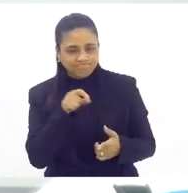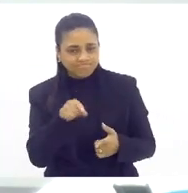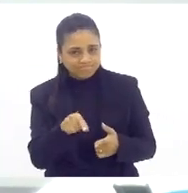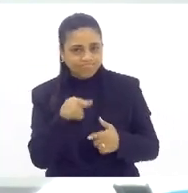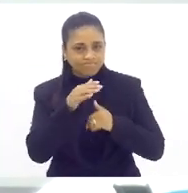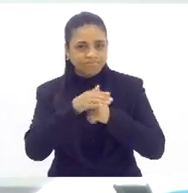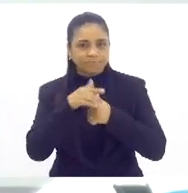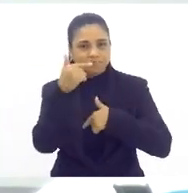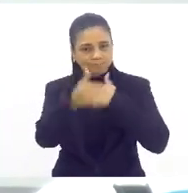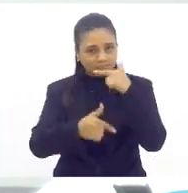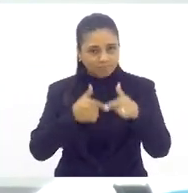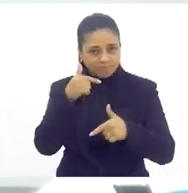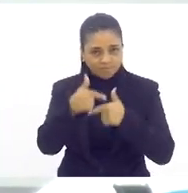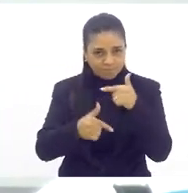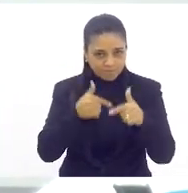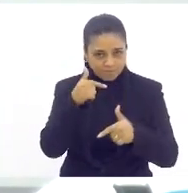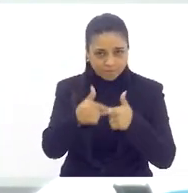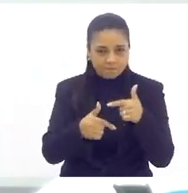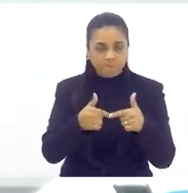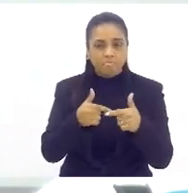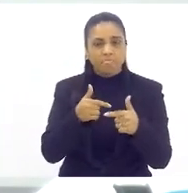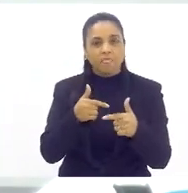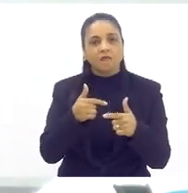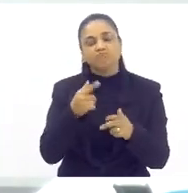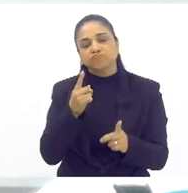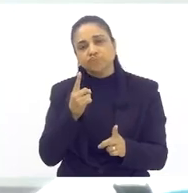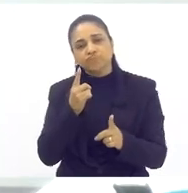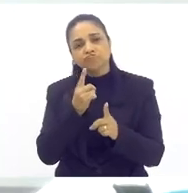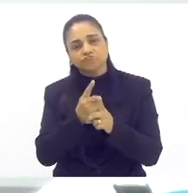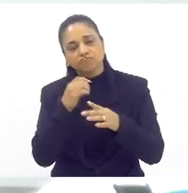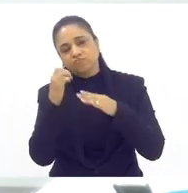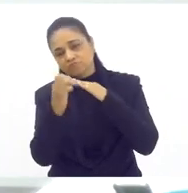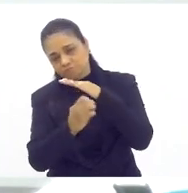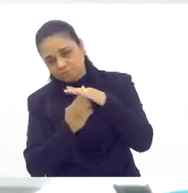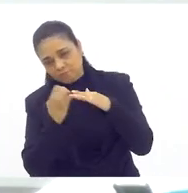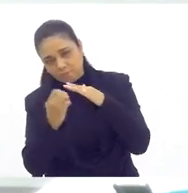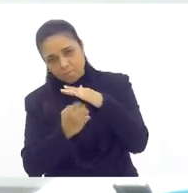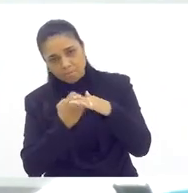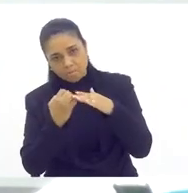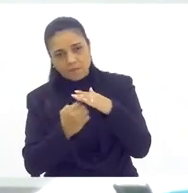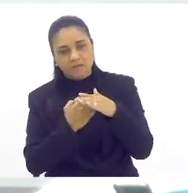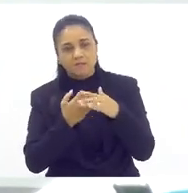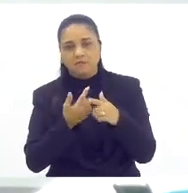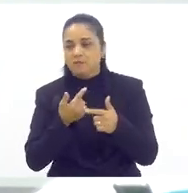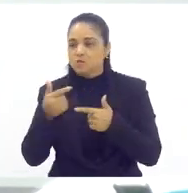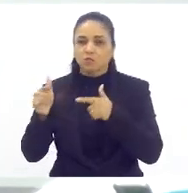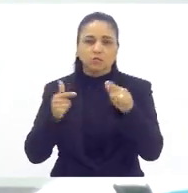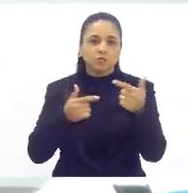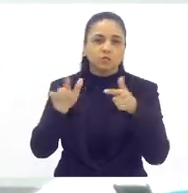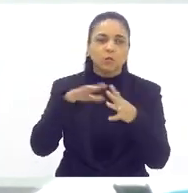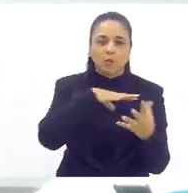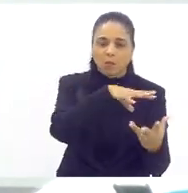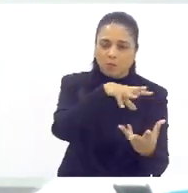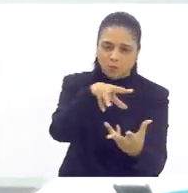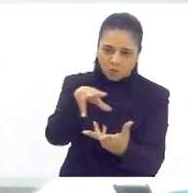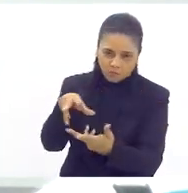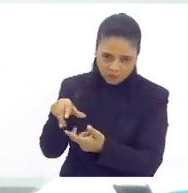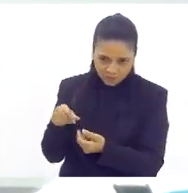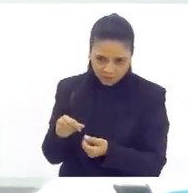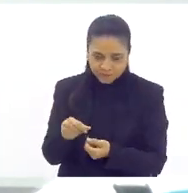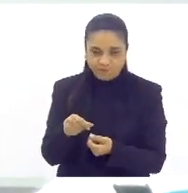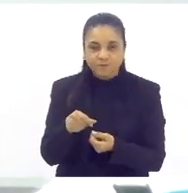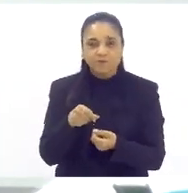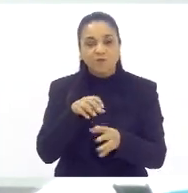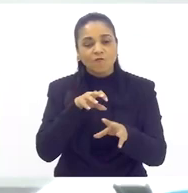que você tem encontrando em empresas e afins aí pelo pelo mundo hoje né